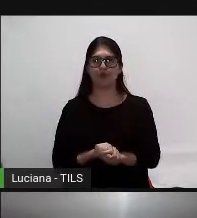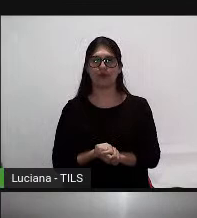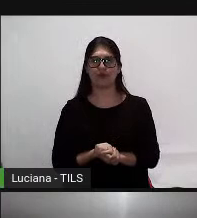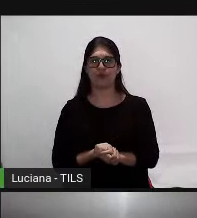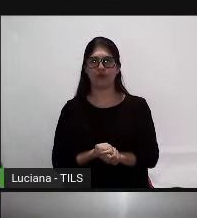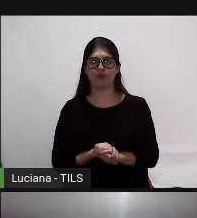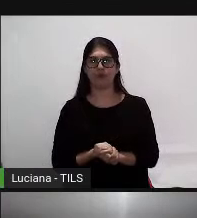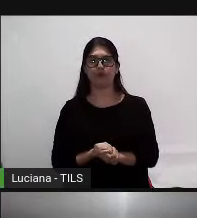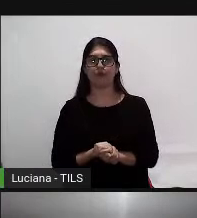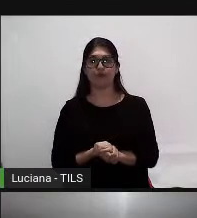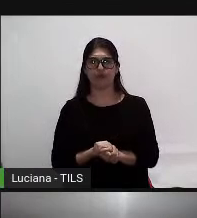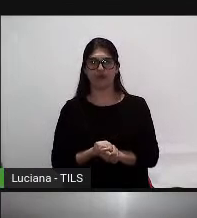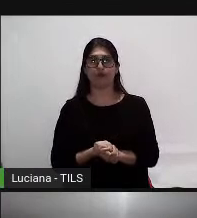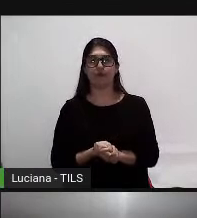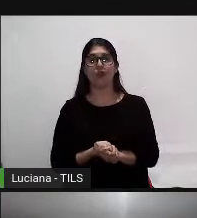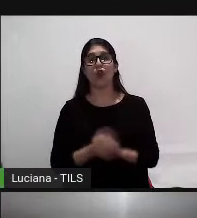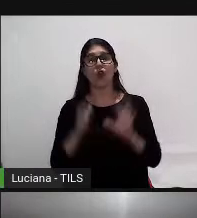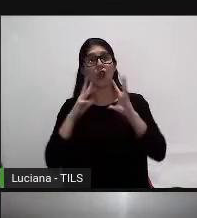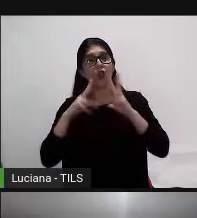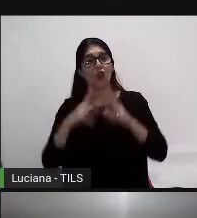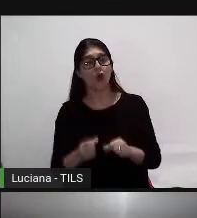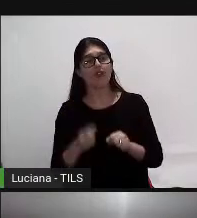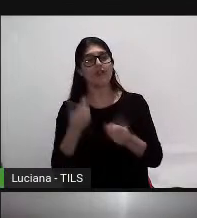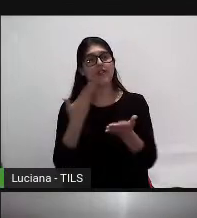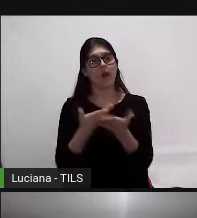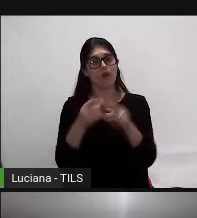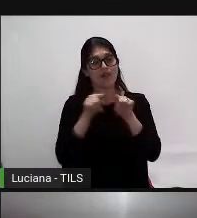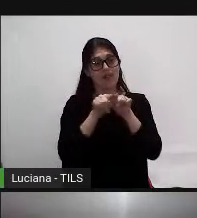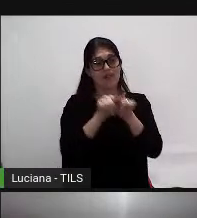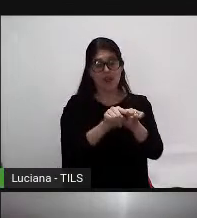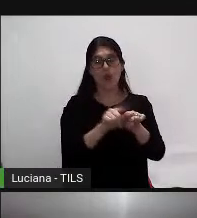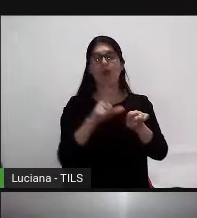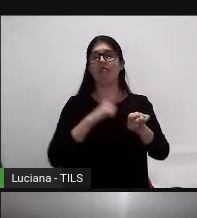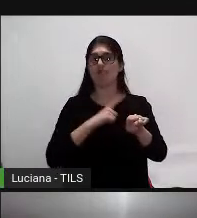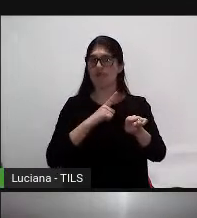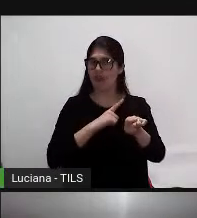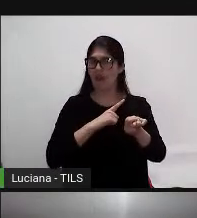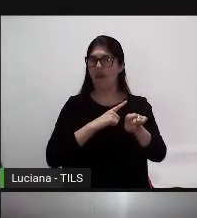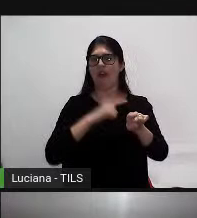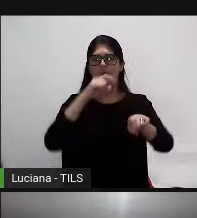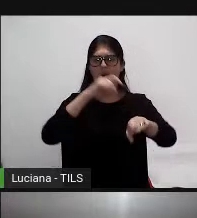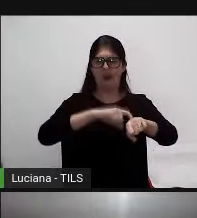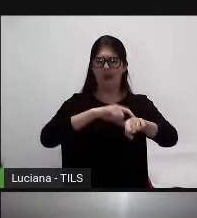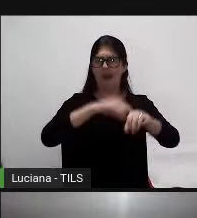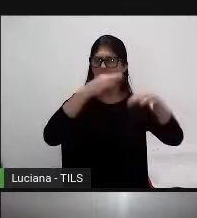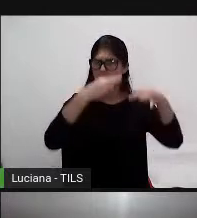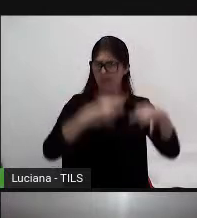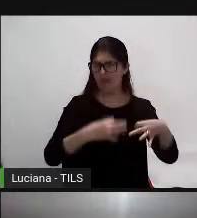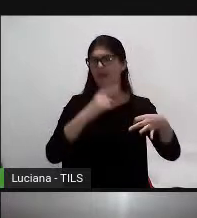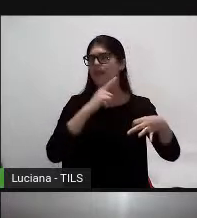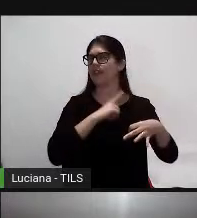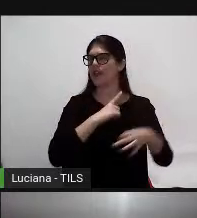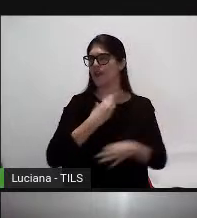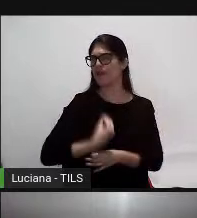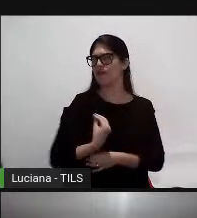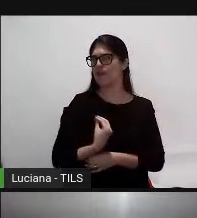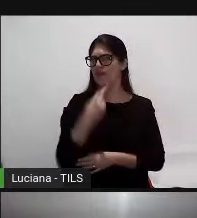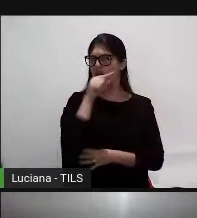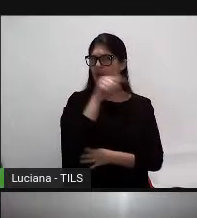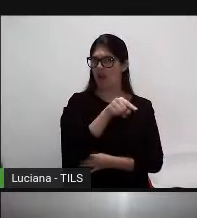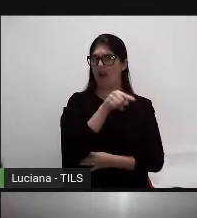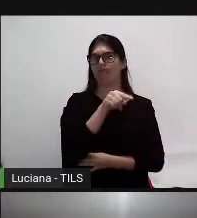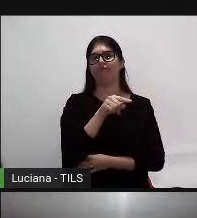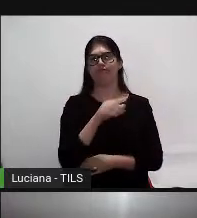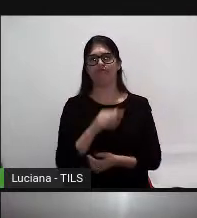no formato síncrono, elas estarão naqueles horários pré-estabelecidos. Então, vocês terão também os horários, apesar que no cenário